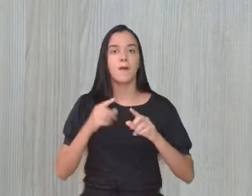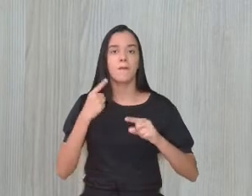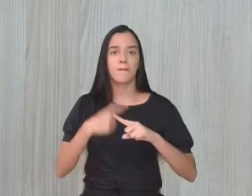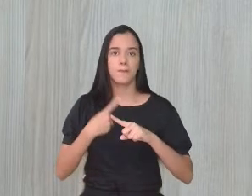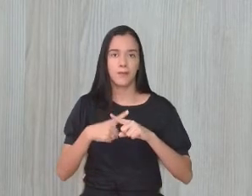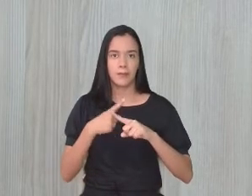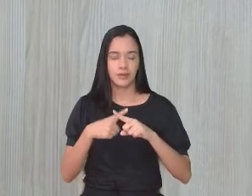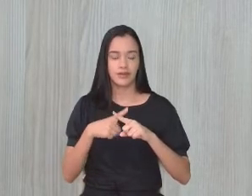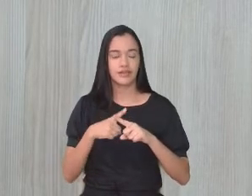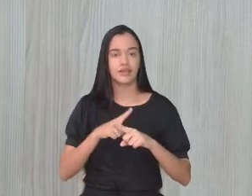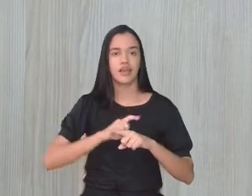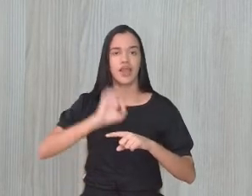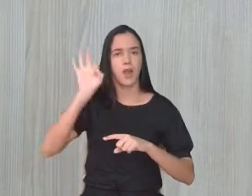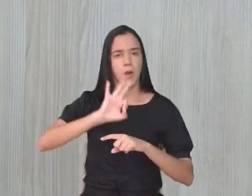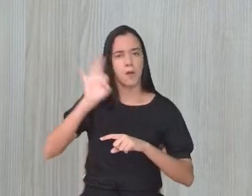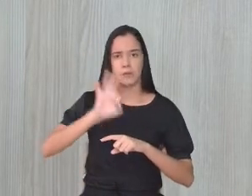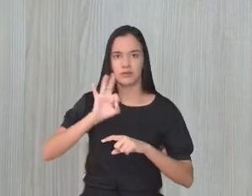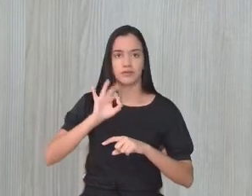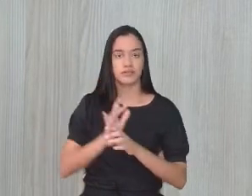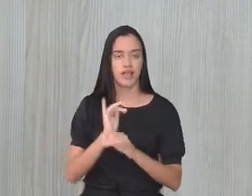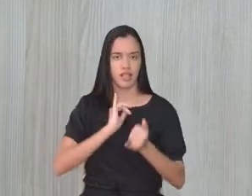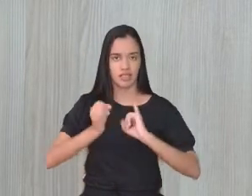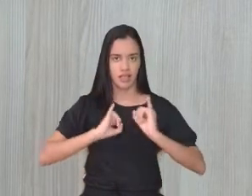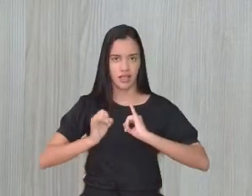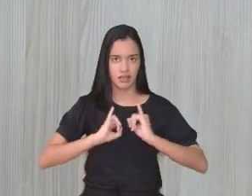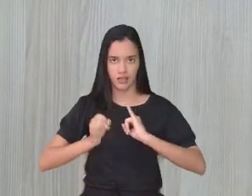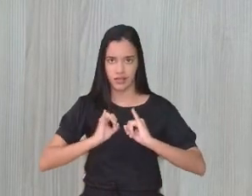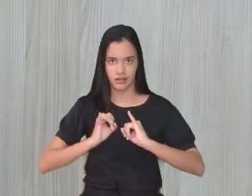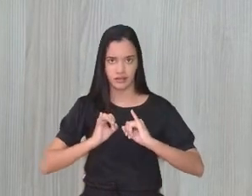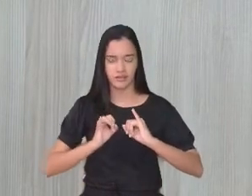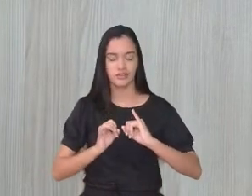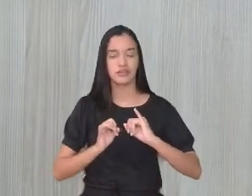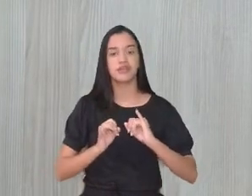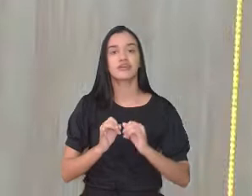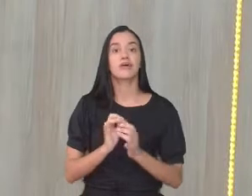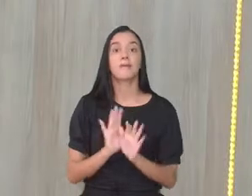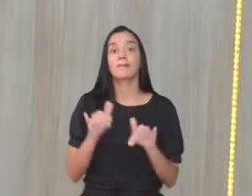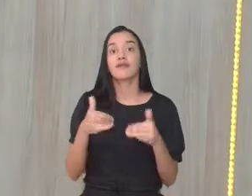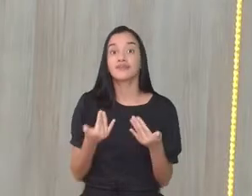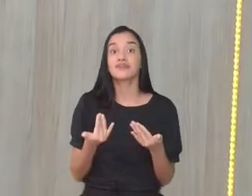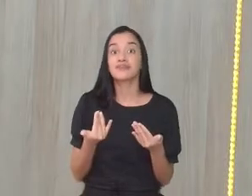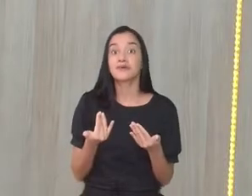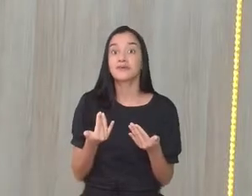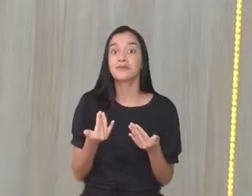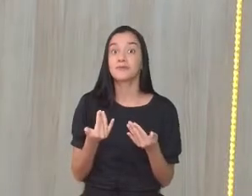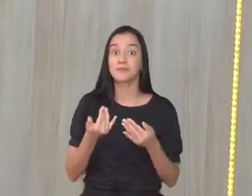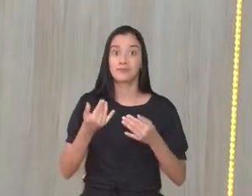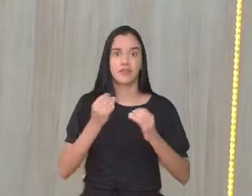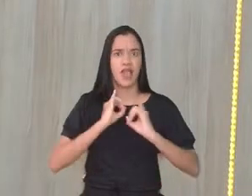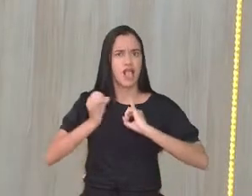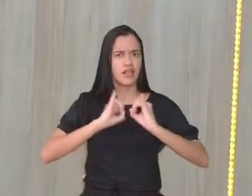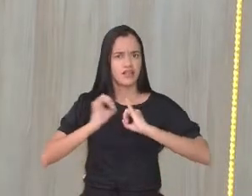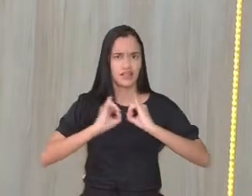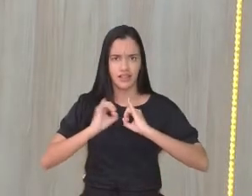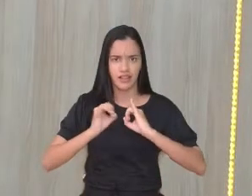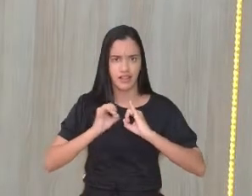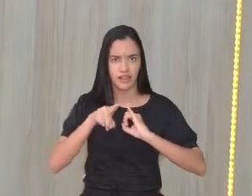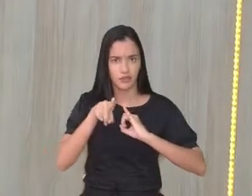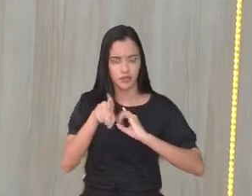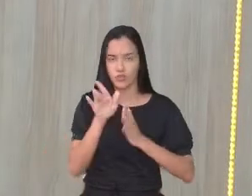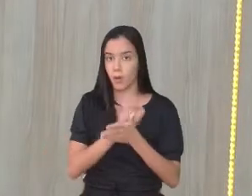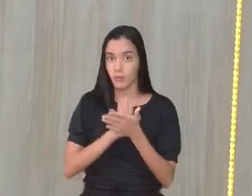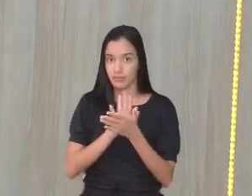do aplicativo, não gasta seus dados. Vamos lá, Pedro? Show de bola. Zero internet vai gastar sua,